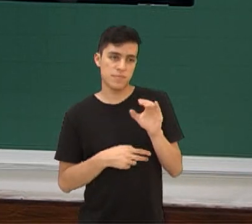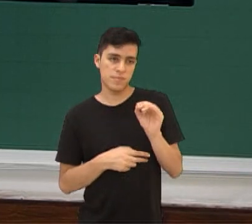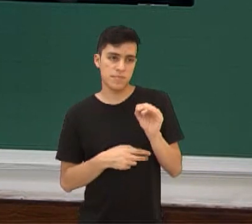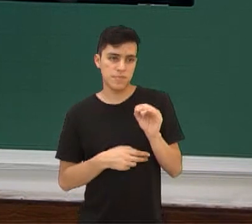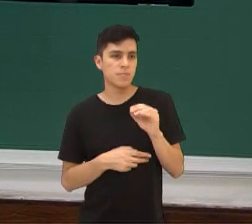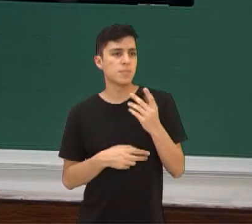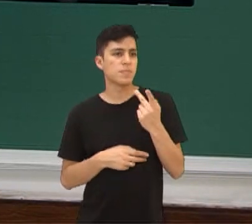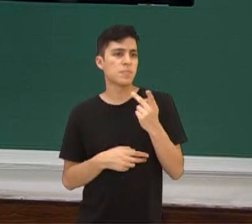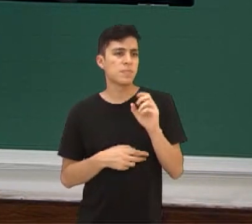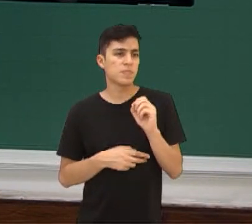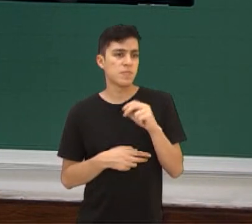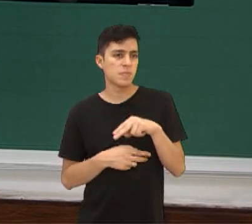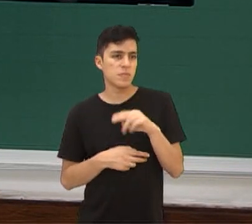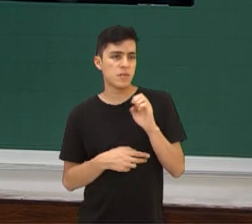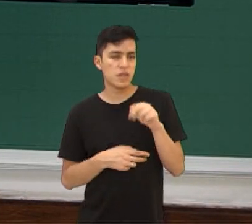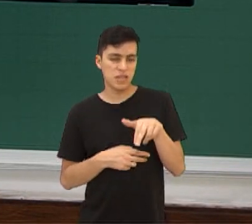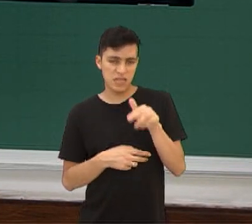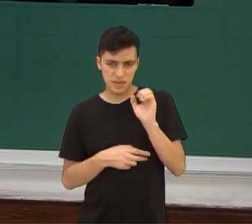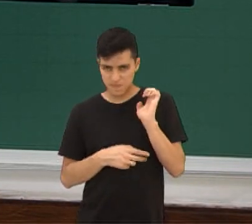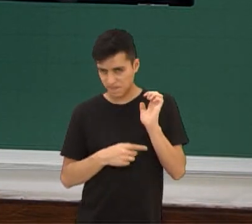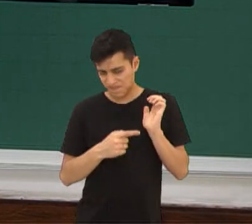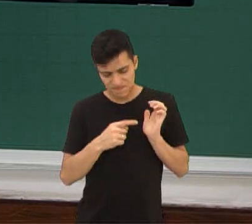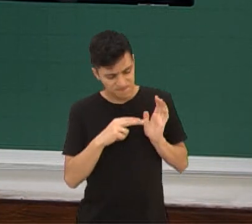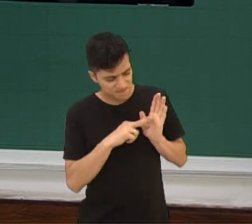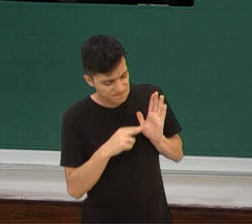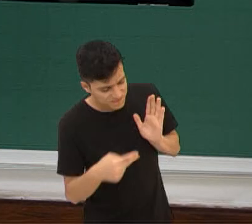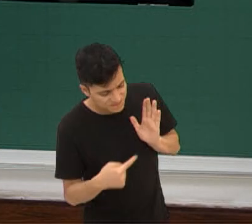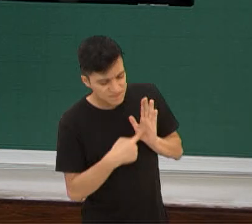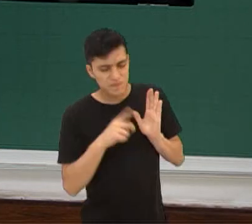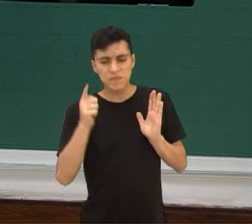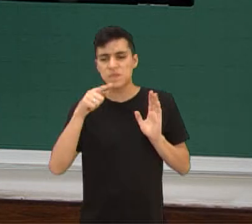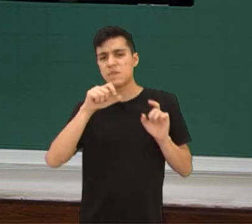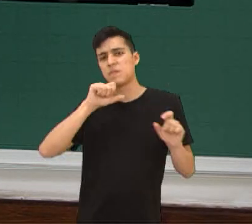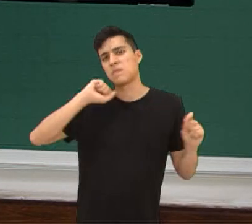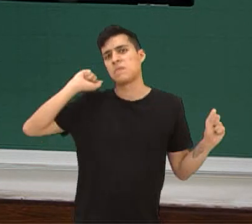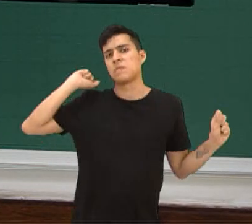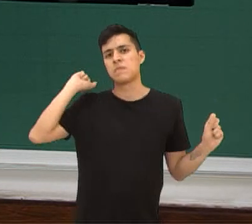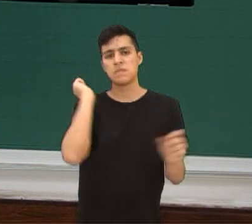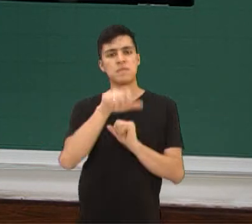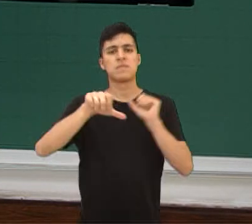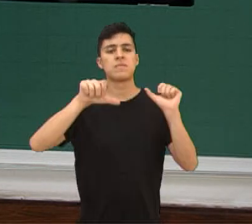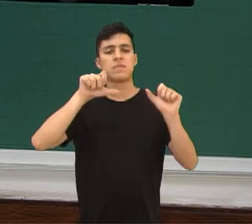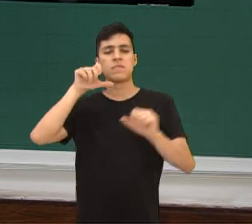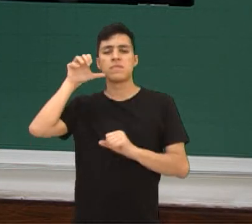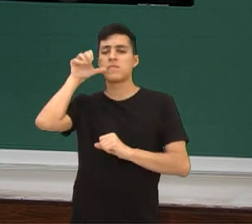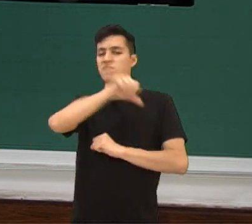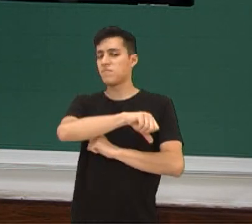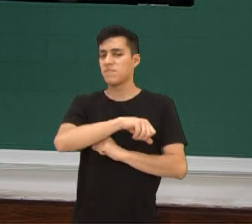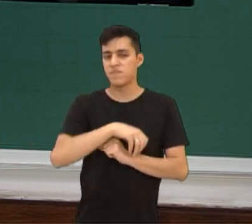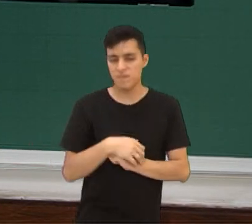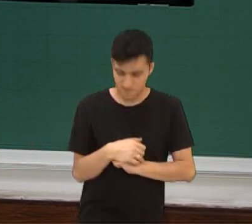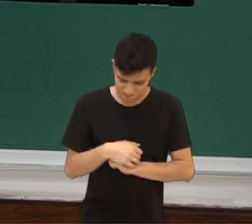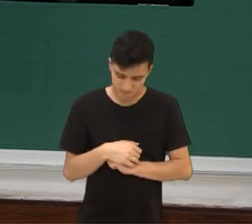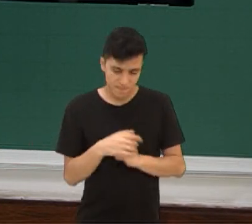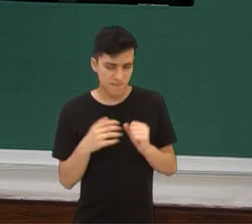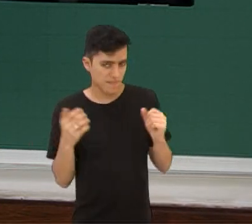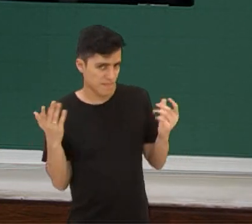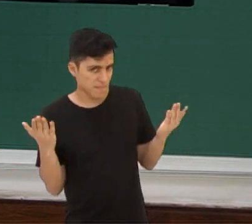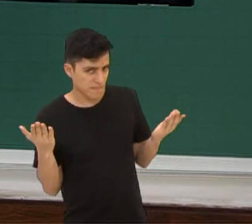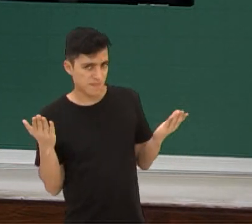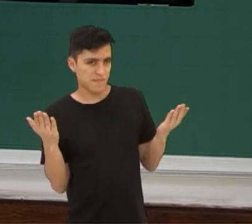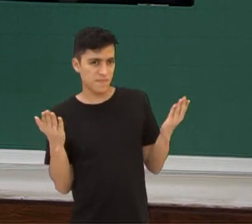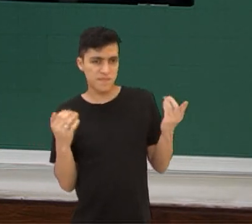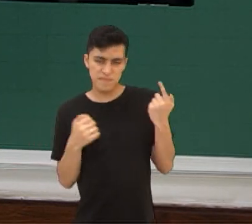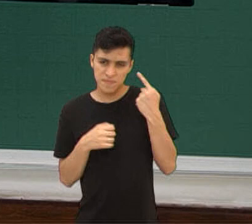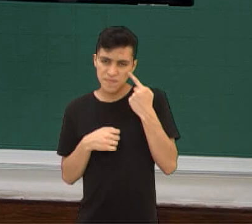Né? Esse verbo, ele representa um cambio, uma mudança repentina, momentânea. Né? Então,